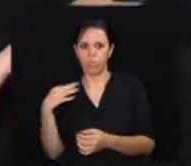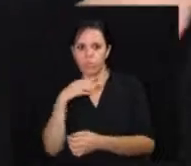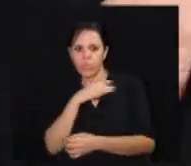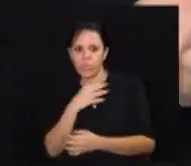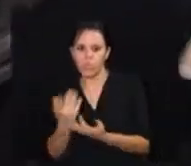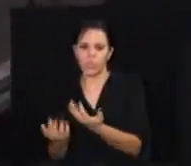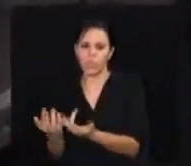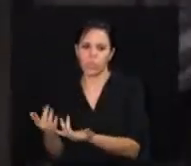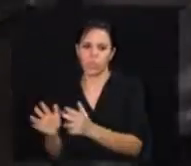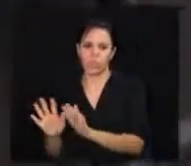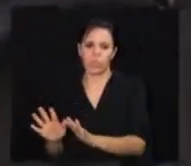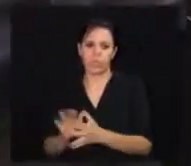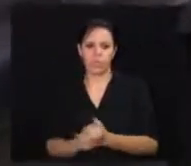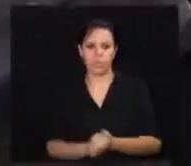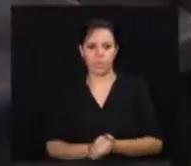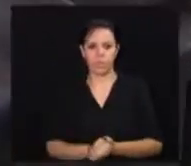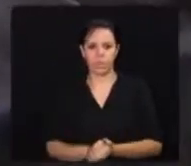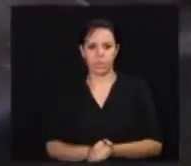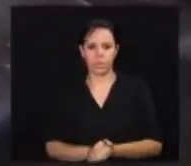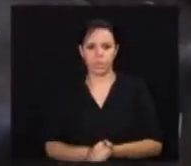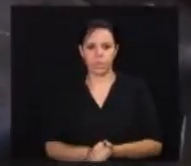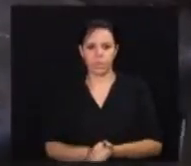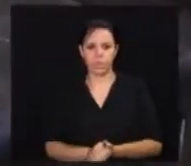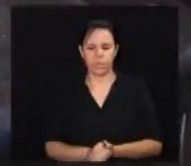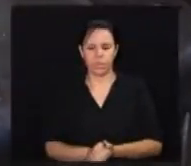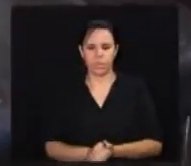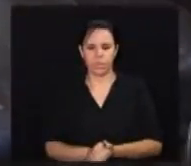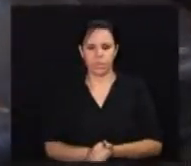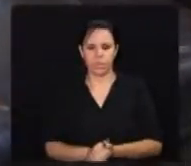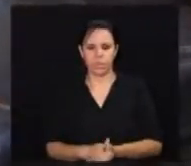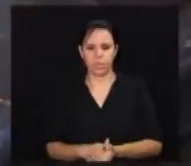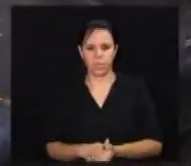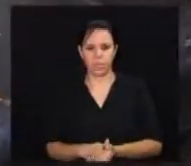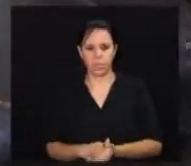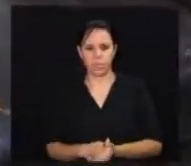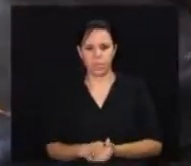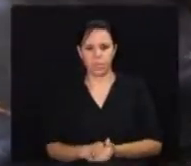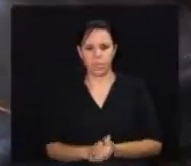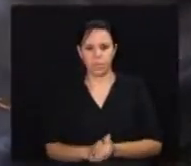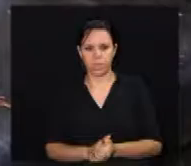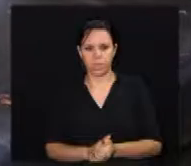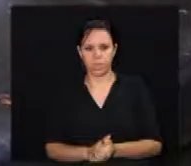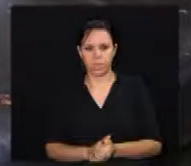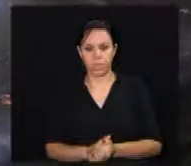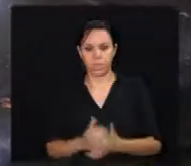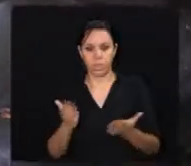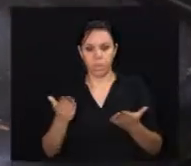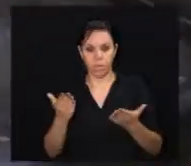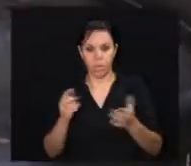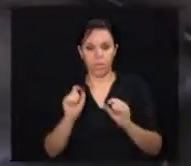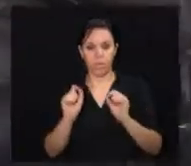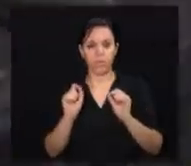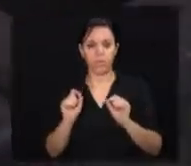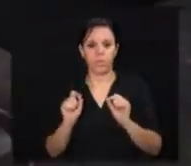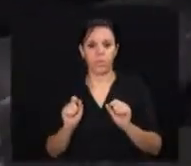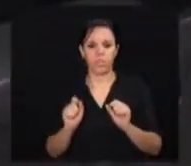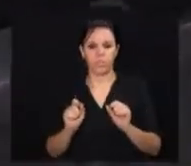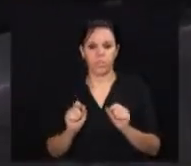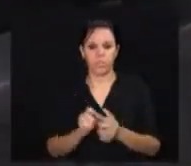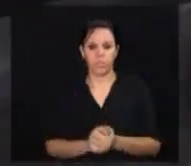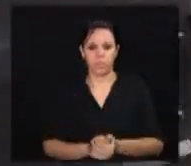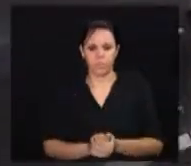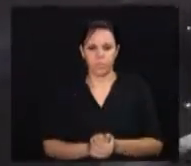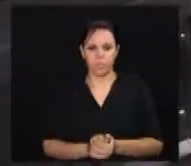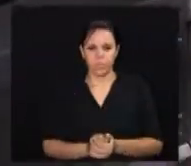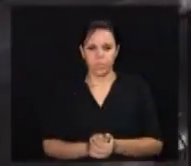dar só mais um banho nela, né? Deixamos a massa cozinhando aqui. E agora o segredo é esse. Tira ela